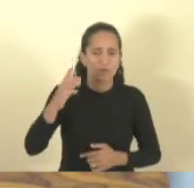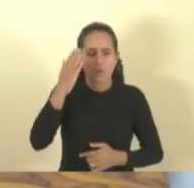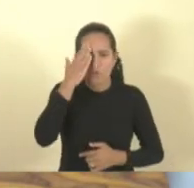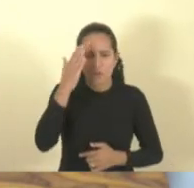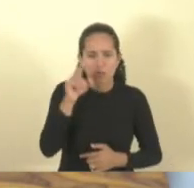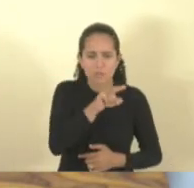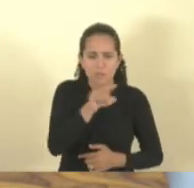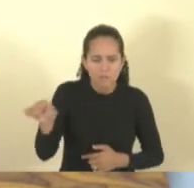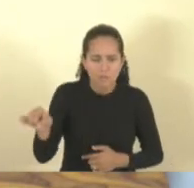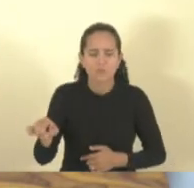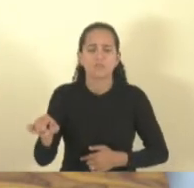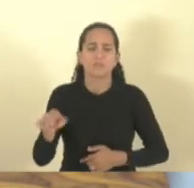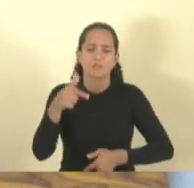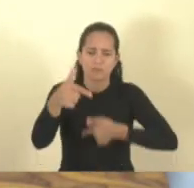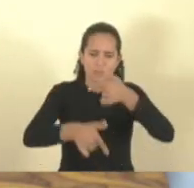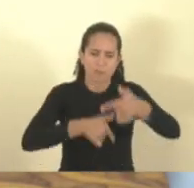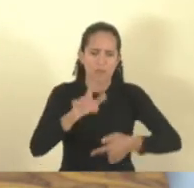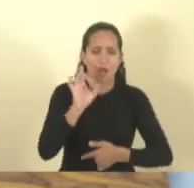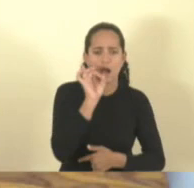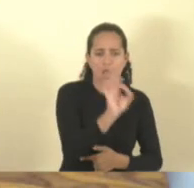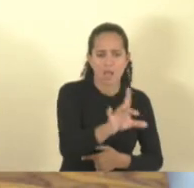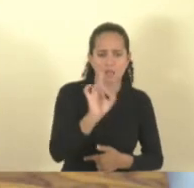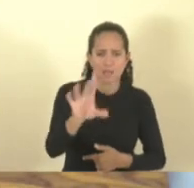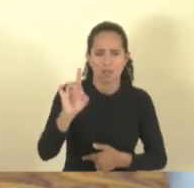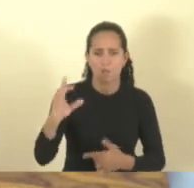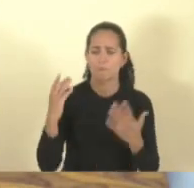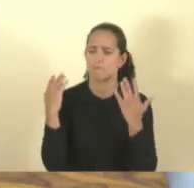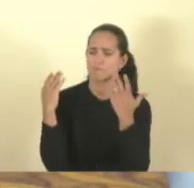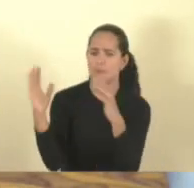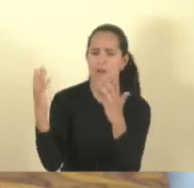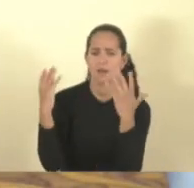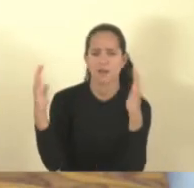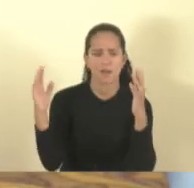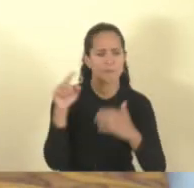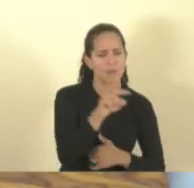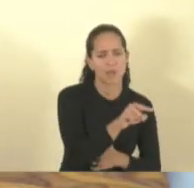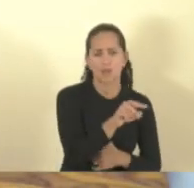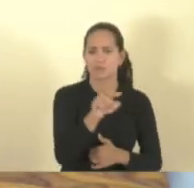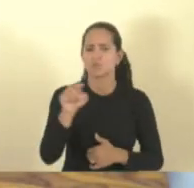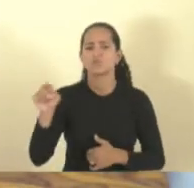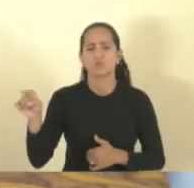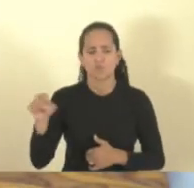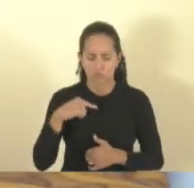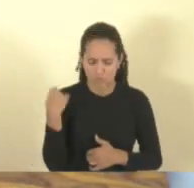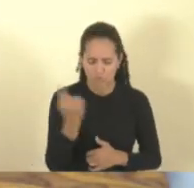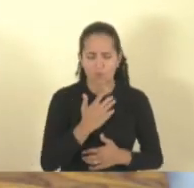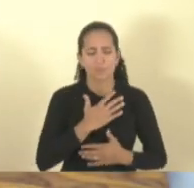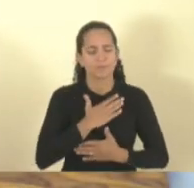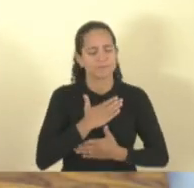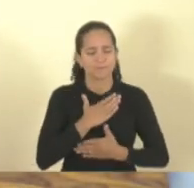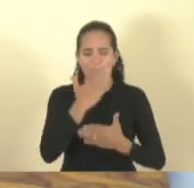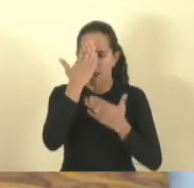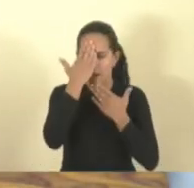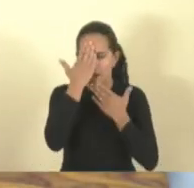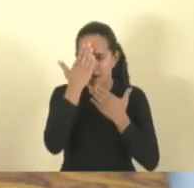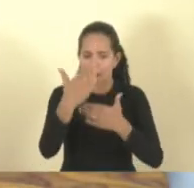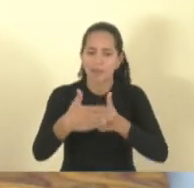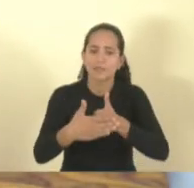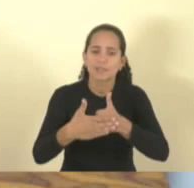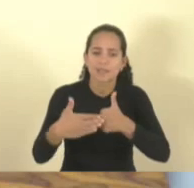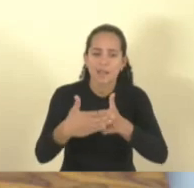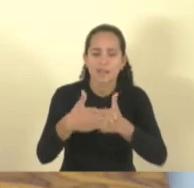de cada um de vocês. Parabéns a todos vocês. Recebam a nossa gratidão e uma